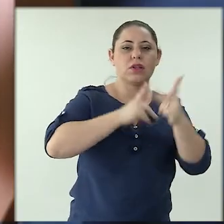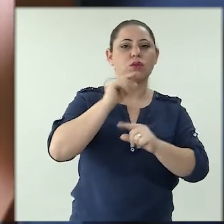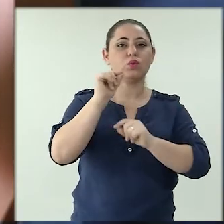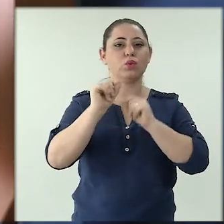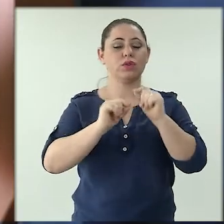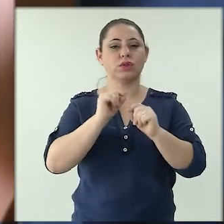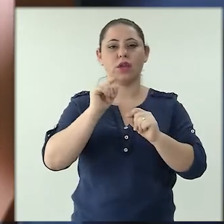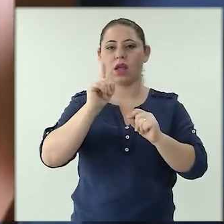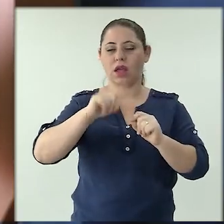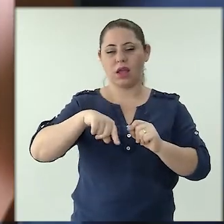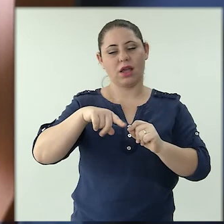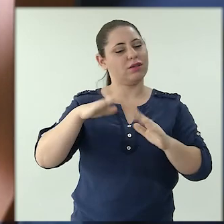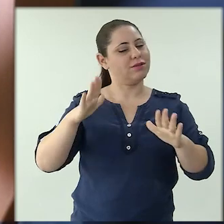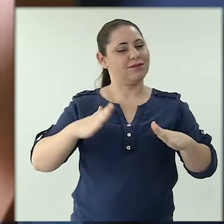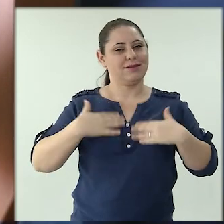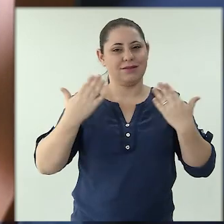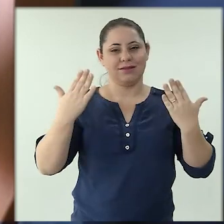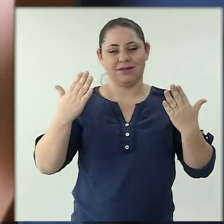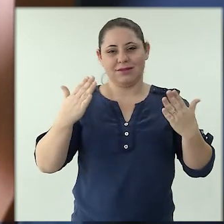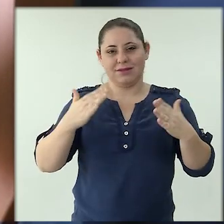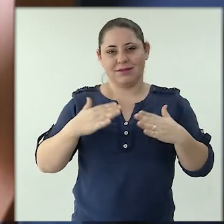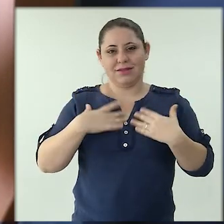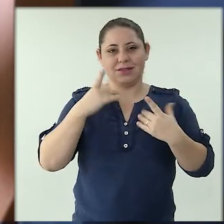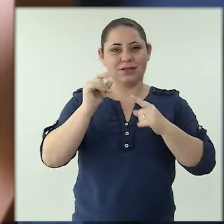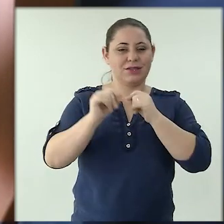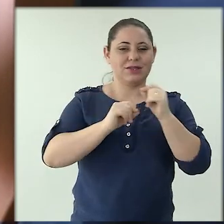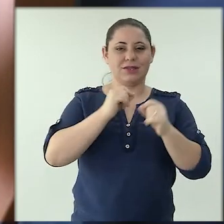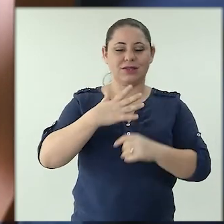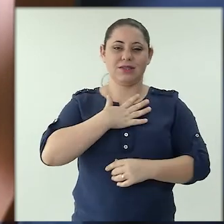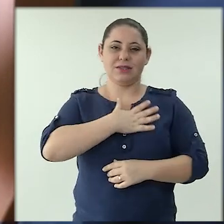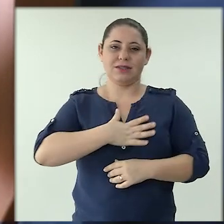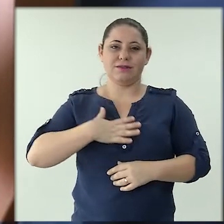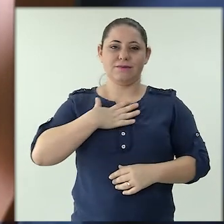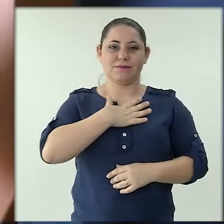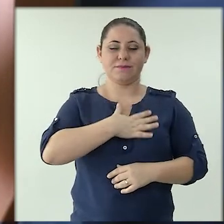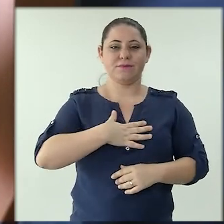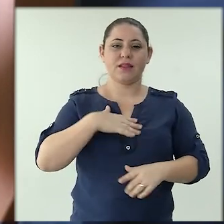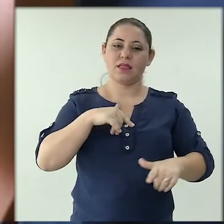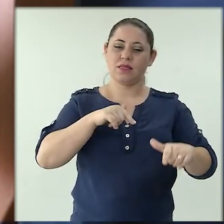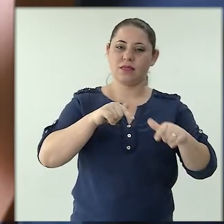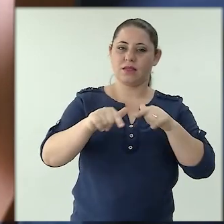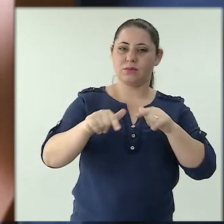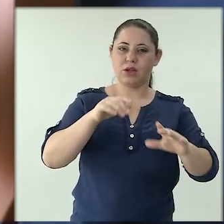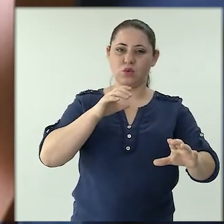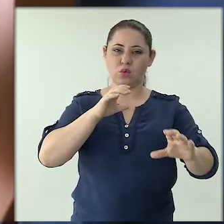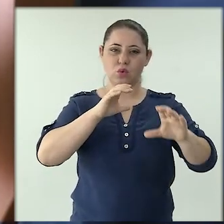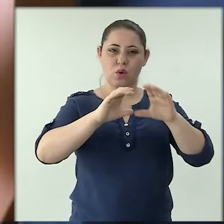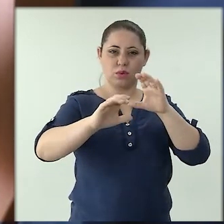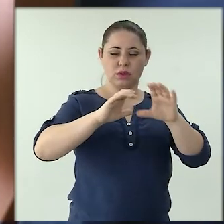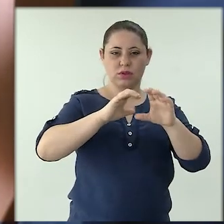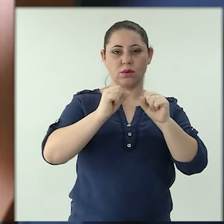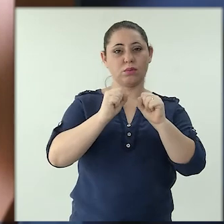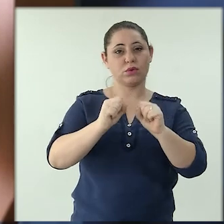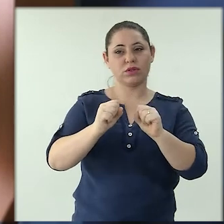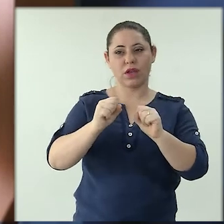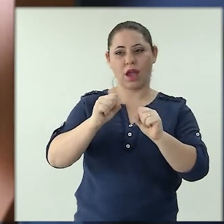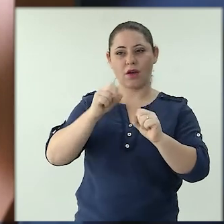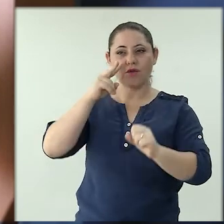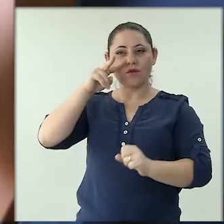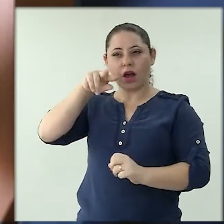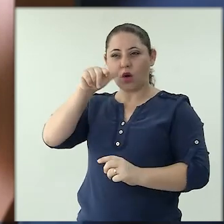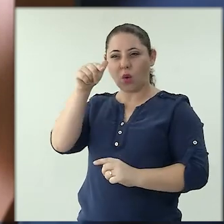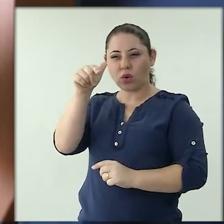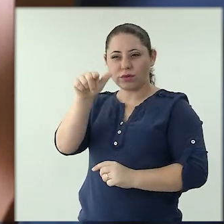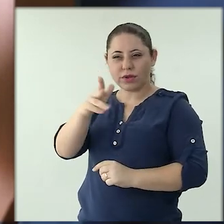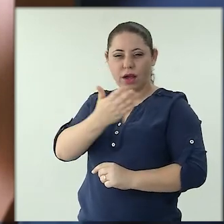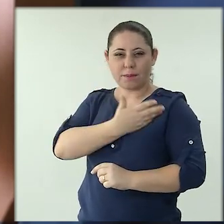falando que é uma grande alegria aí, uma grande satisfação trabalhar com comunicação e poder rever